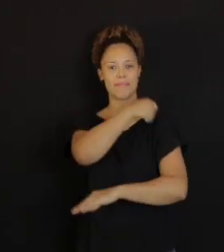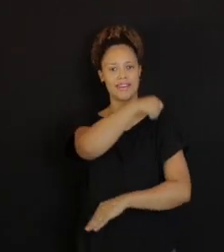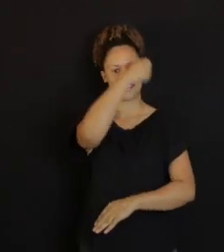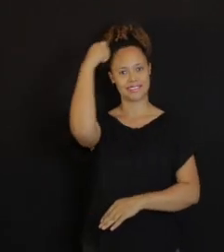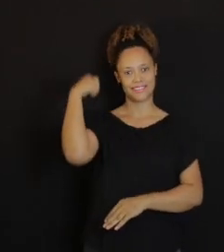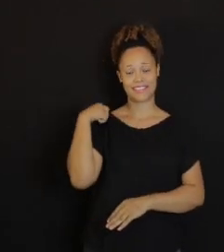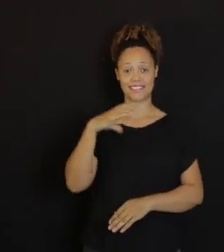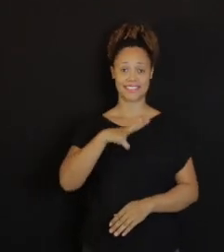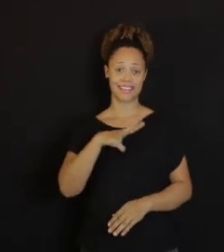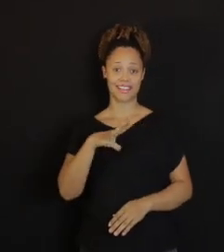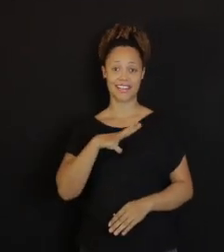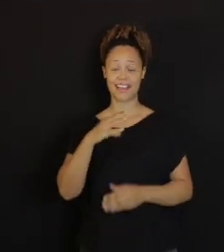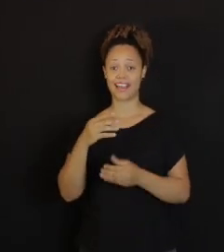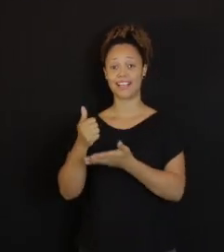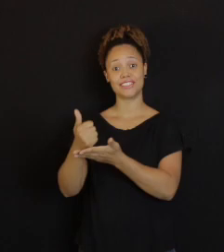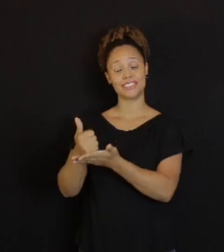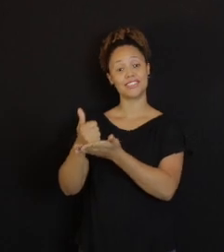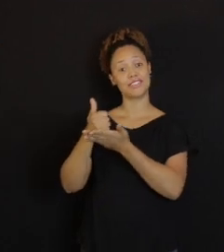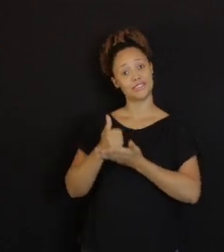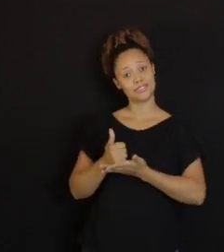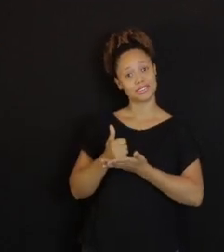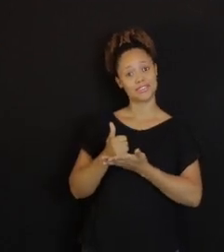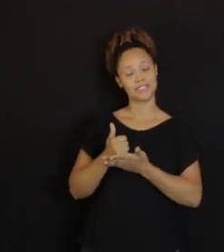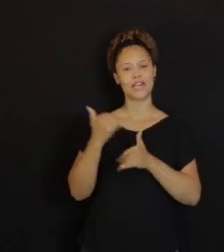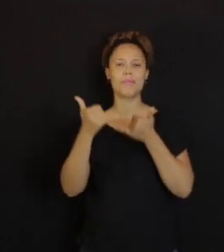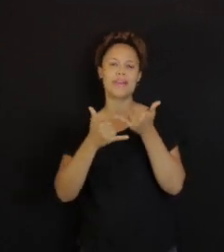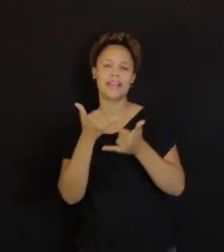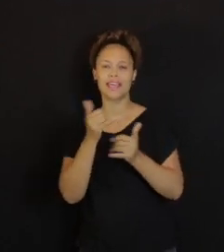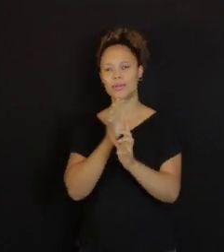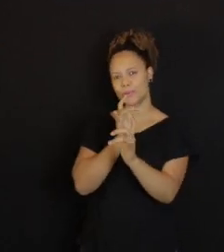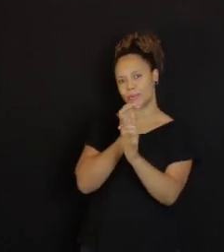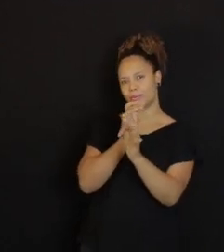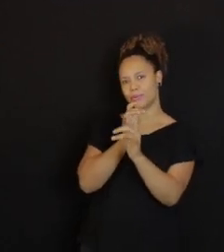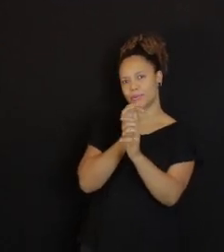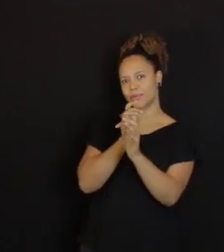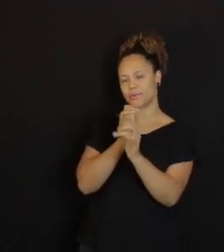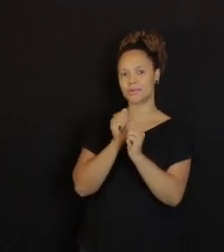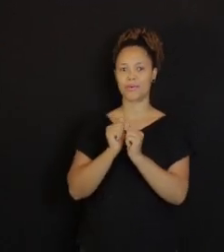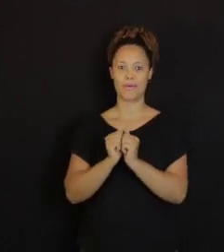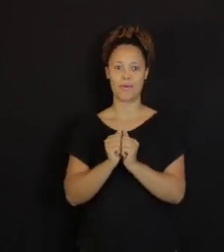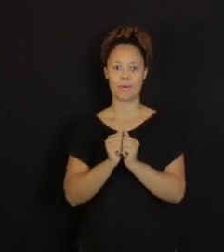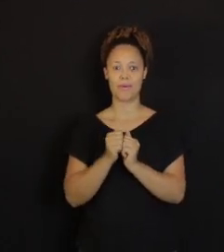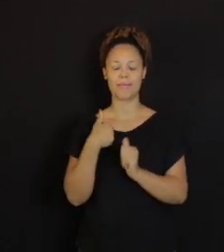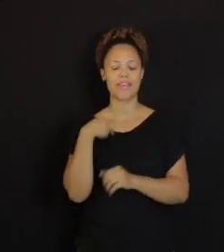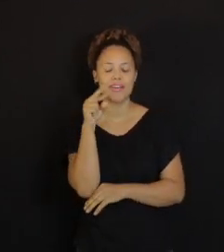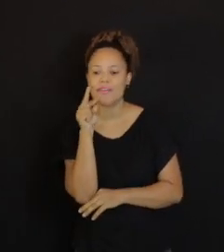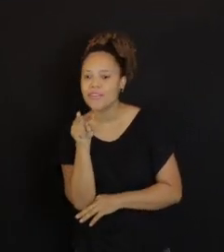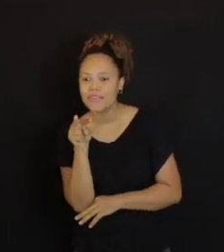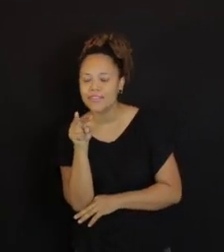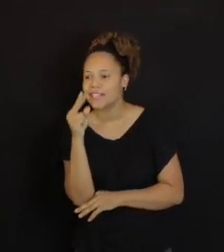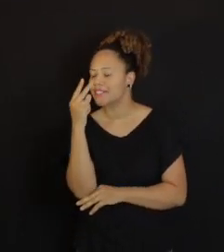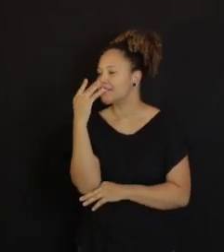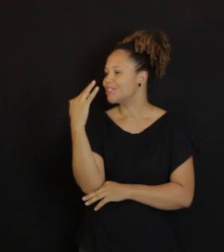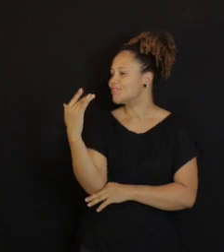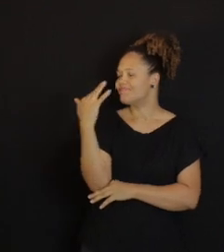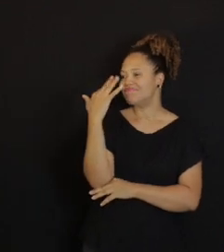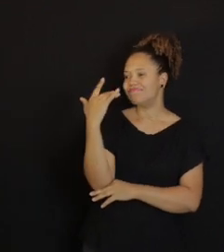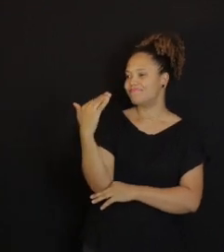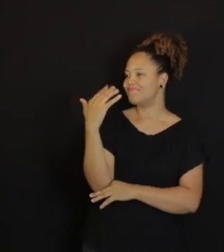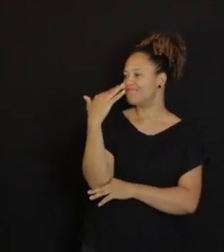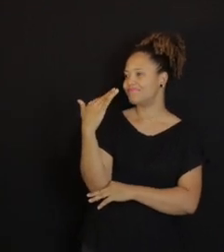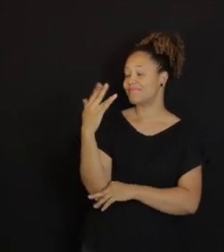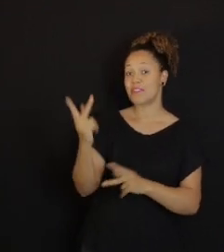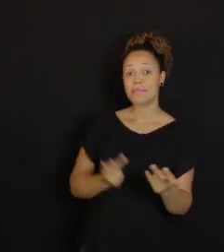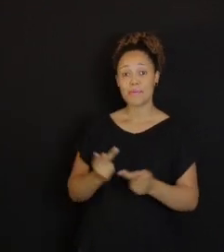Aparecida do Norte e trouxeram um brinquedo de sopro lá da Hering, né? E quando eu vi aquilo ali, eu fiquei doido, né? E